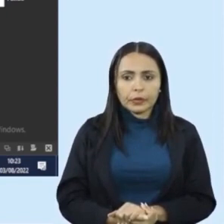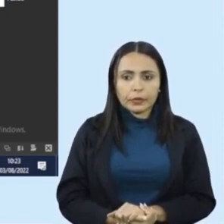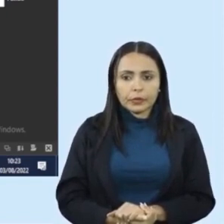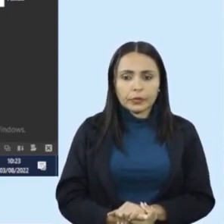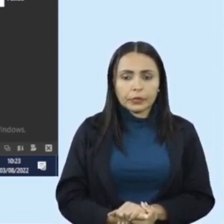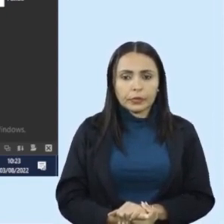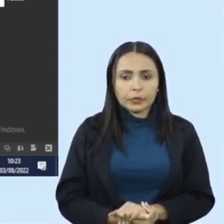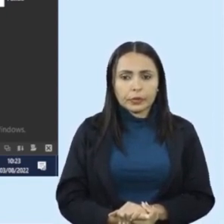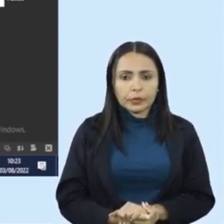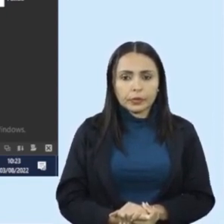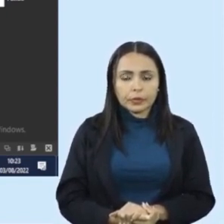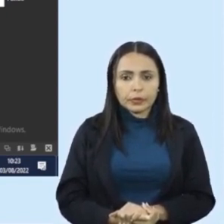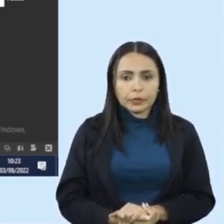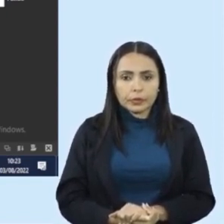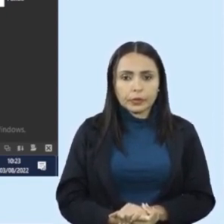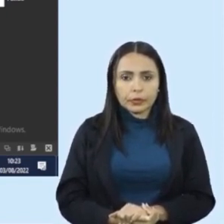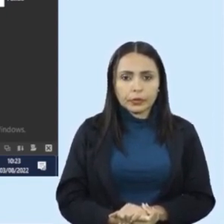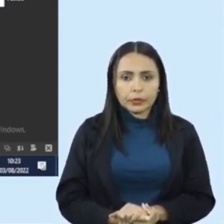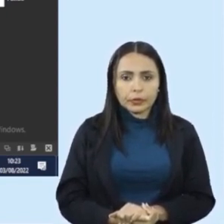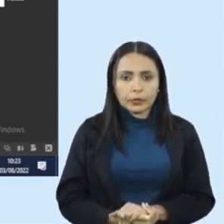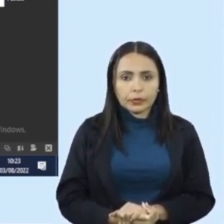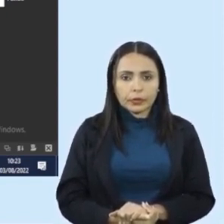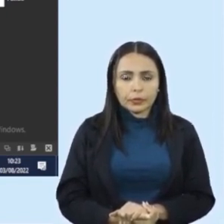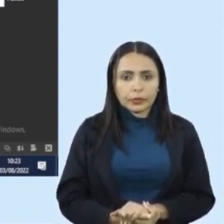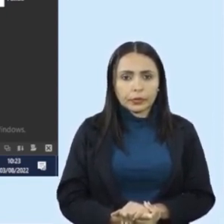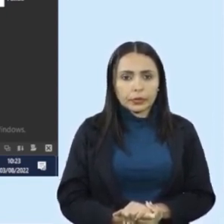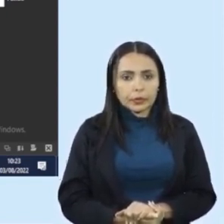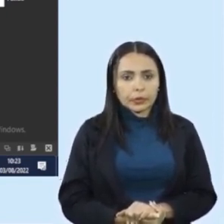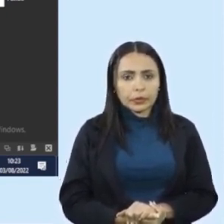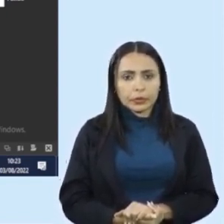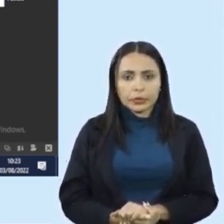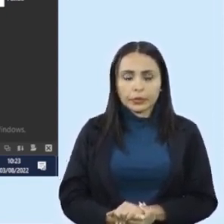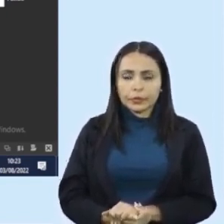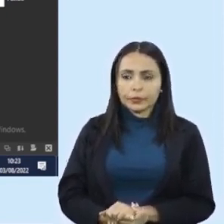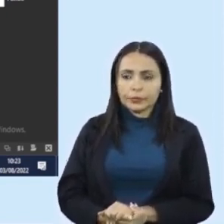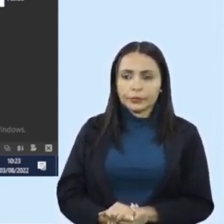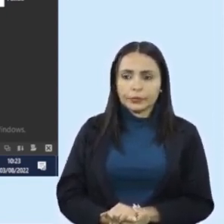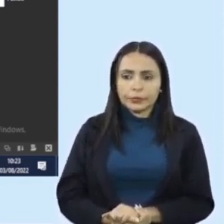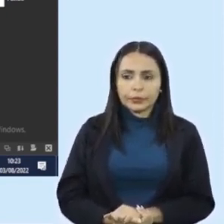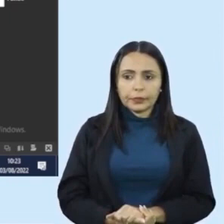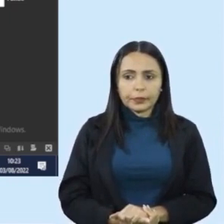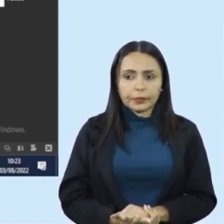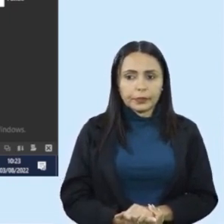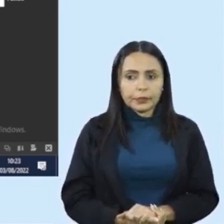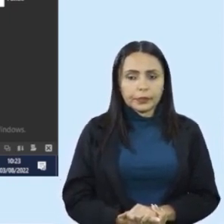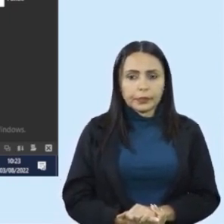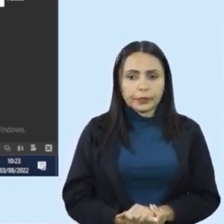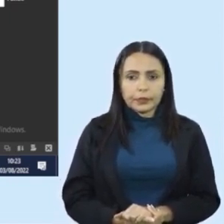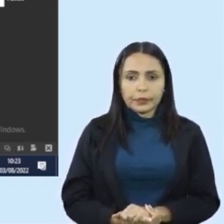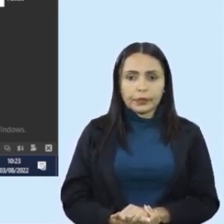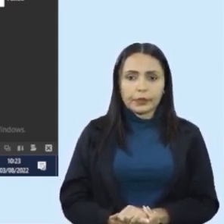Deixa eu configurar aqui, que veio de novo a retangular. Opa!